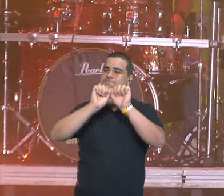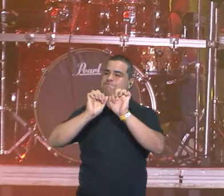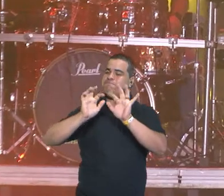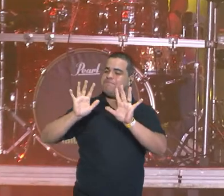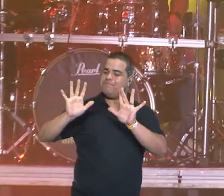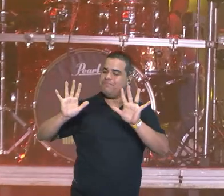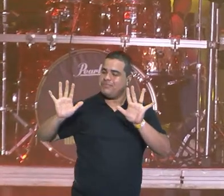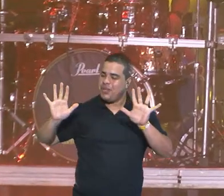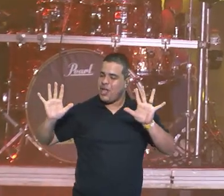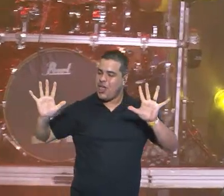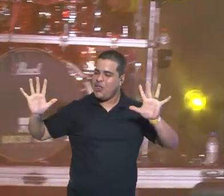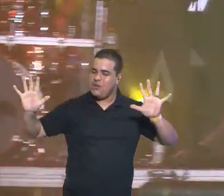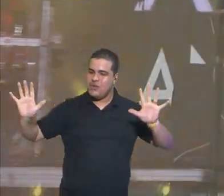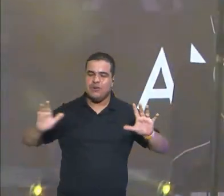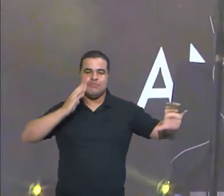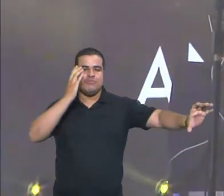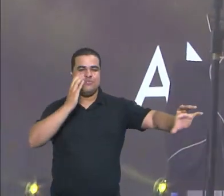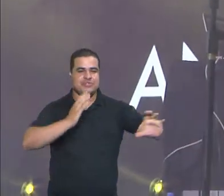no coração